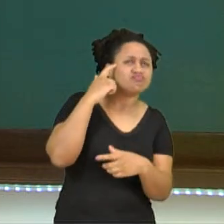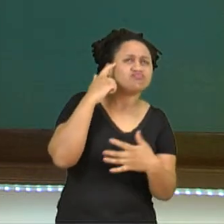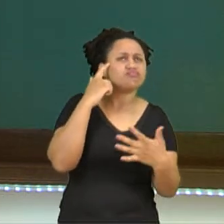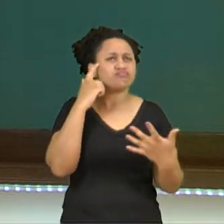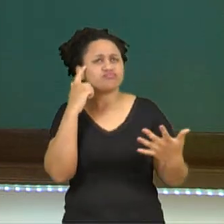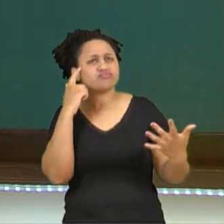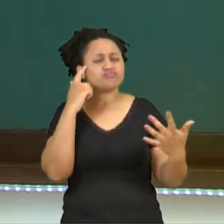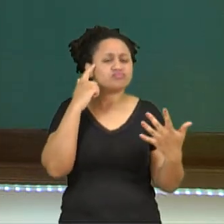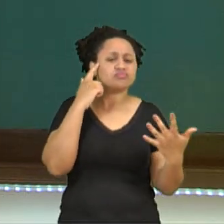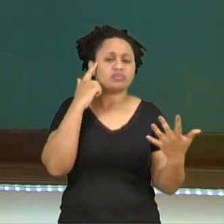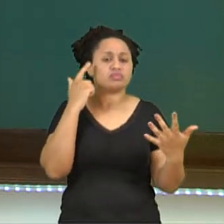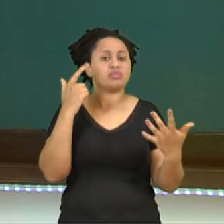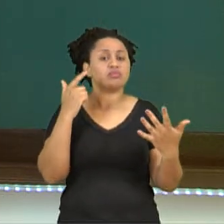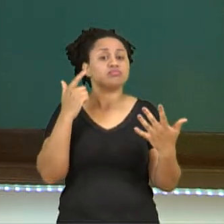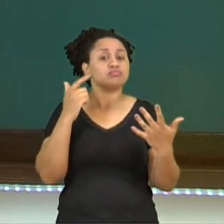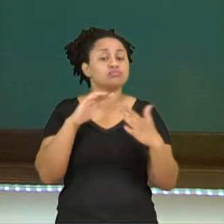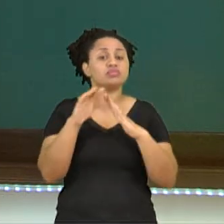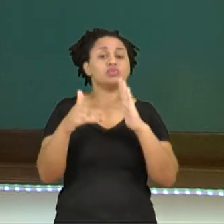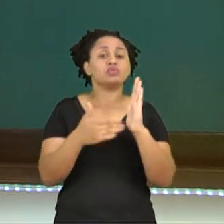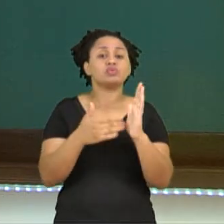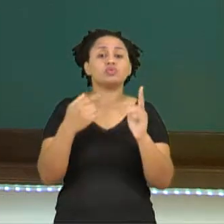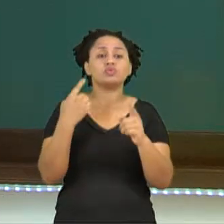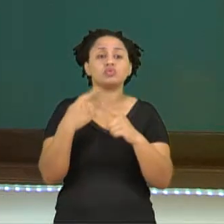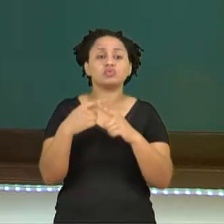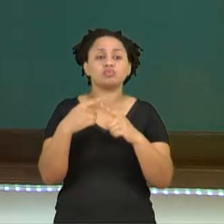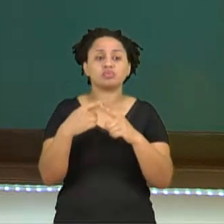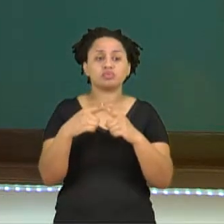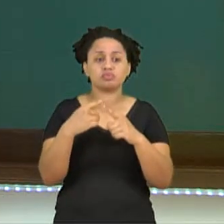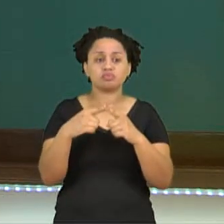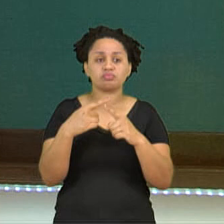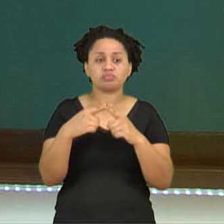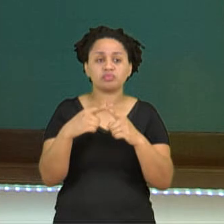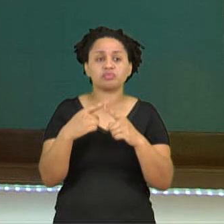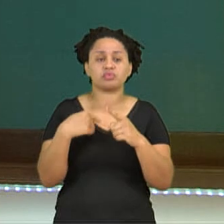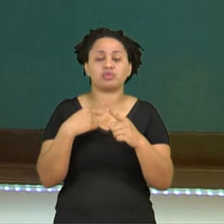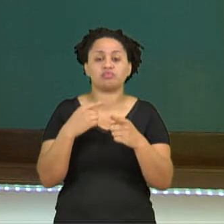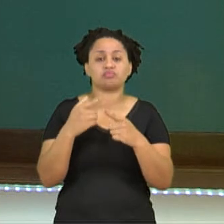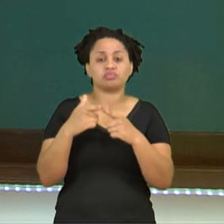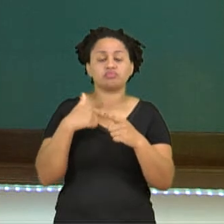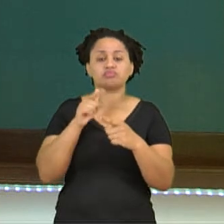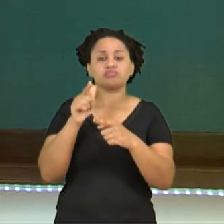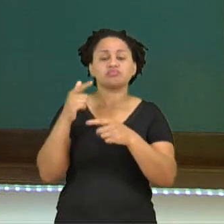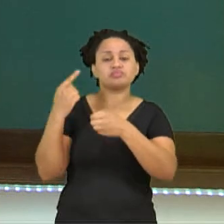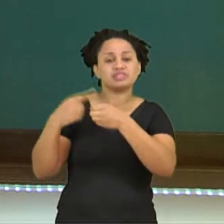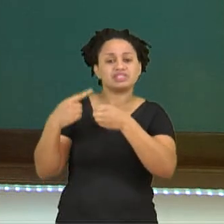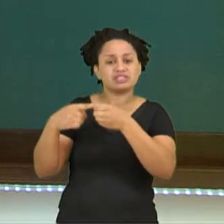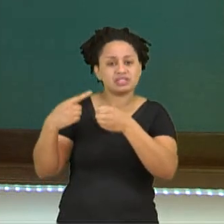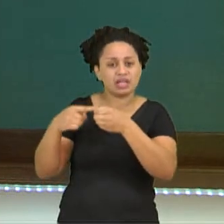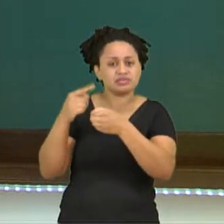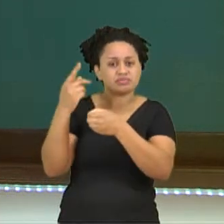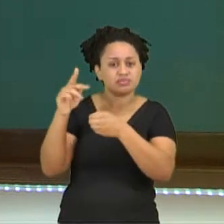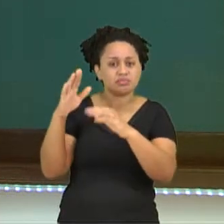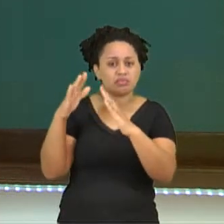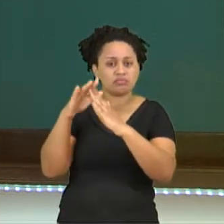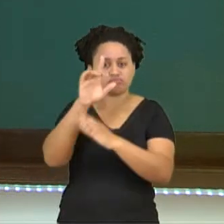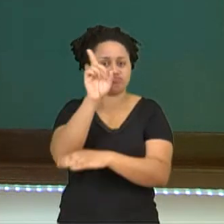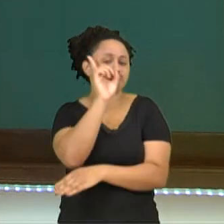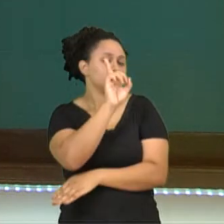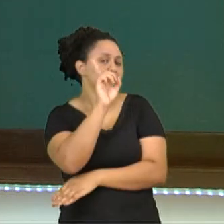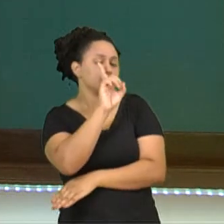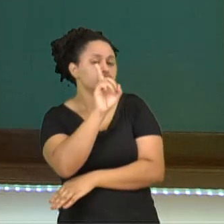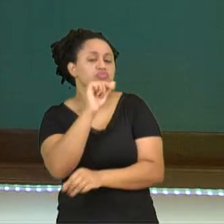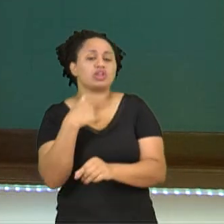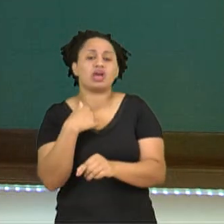analisou, e tudo isso porque lá em Massachusetts o inverno era